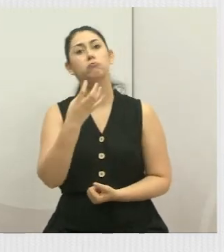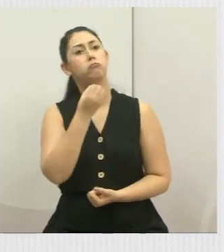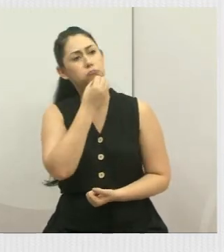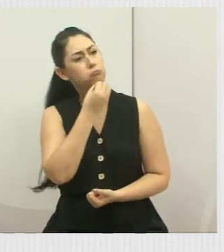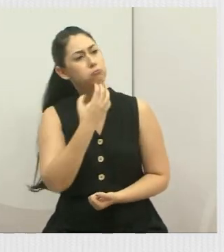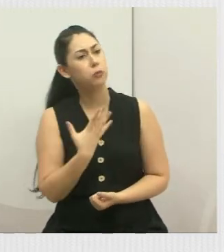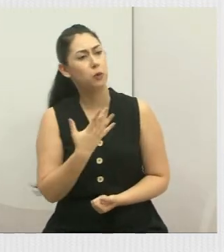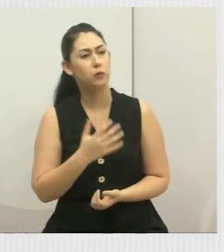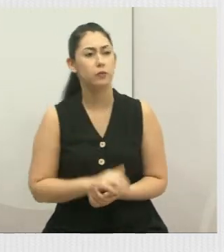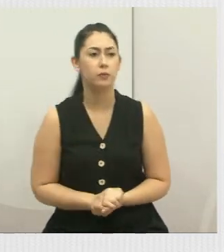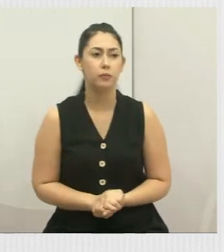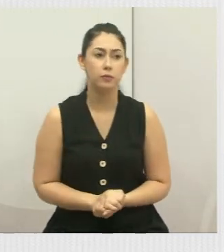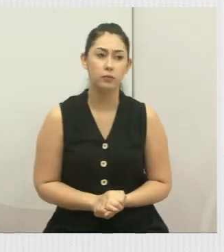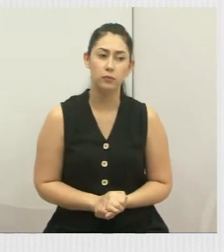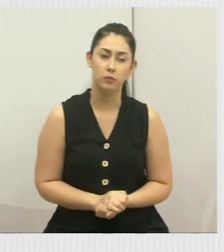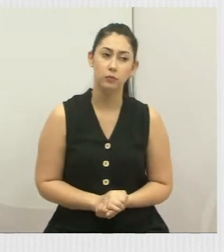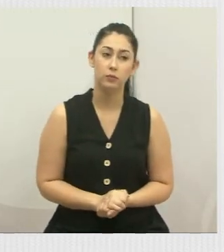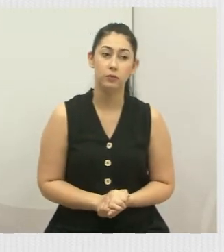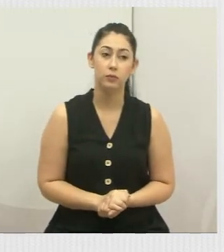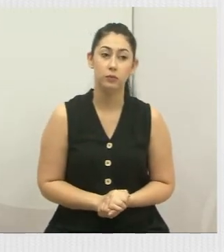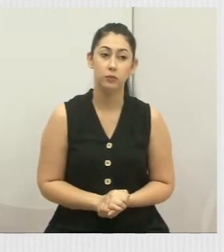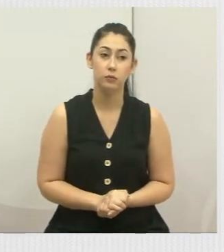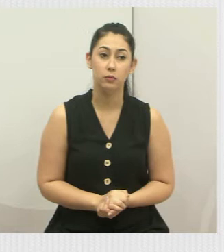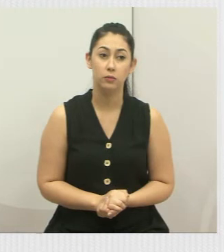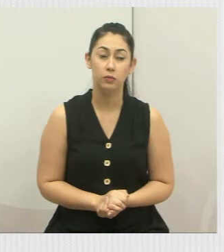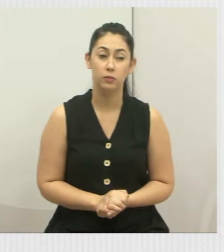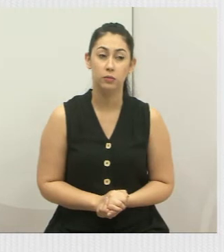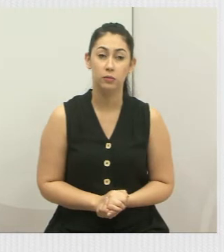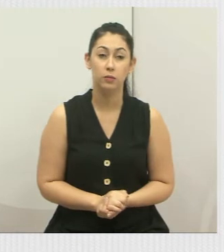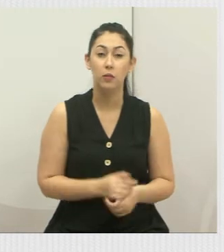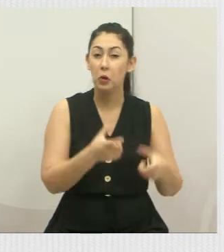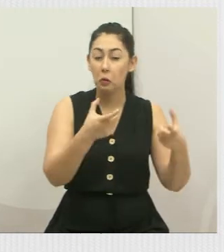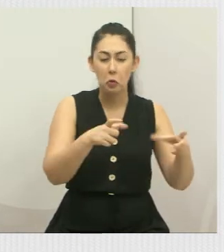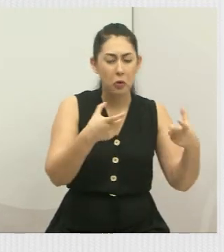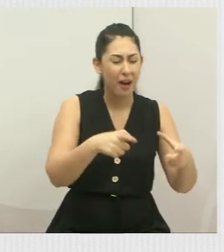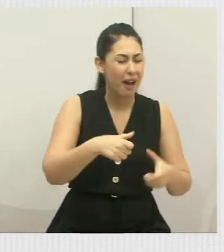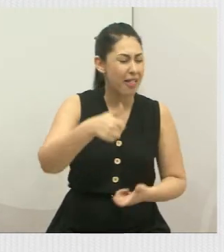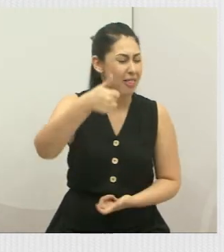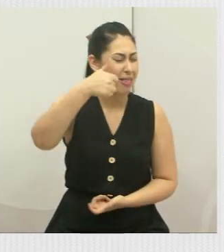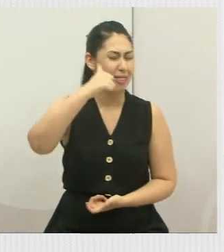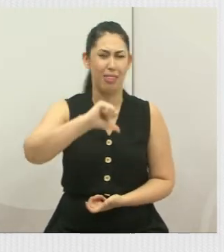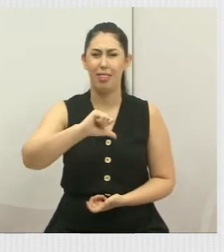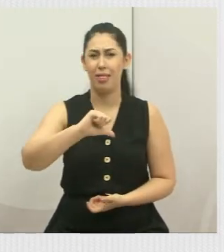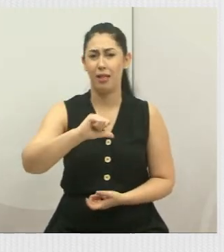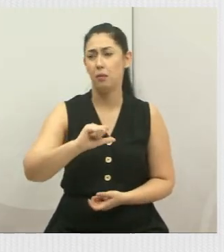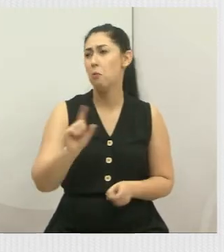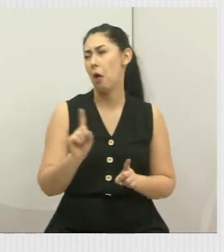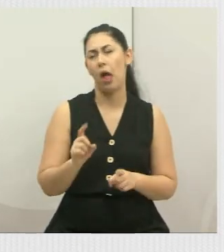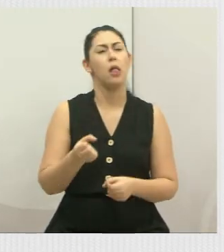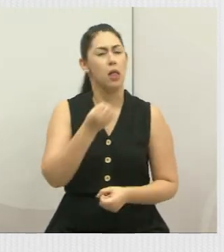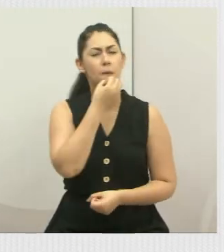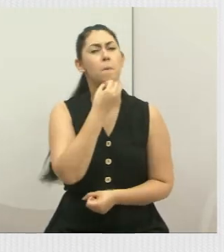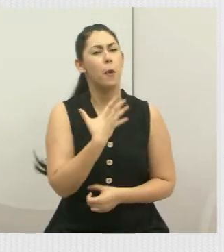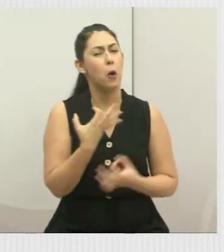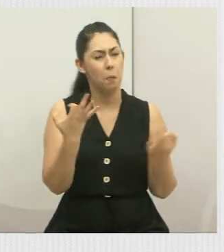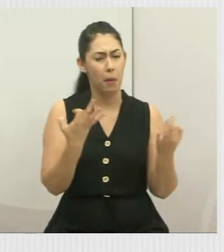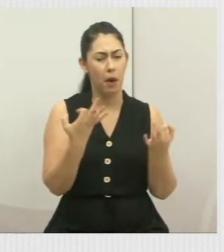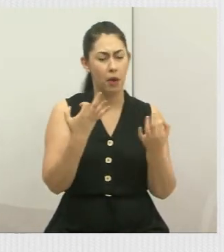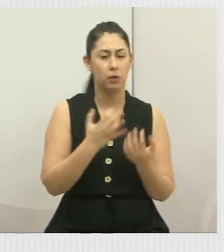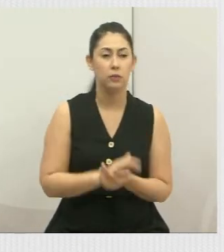de disposição de resíduos sólidos, esse seria o nome técnico, ele está ruim. Não, ele está ótimo, ele está bom, ele está